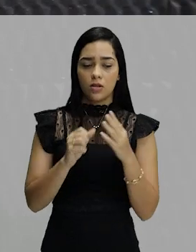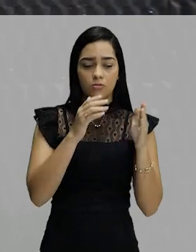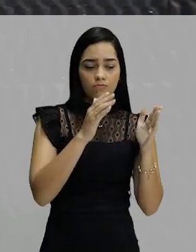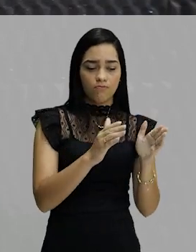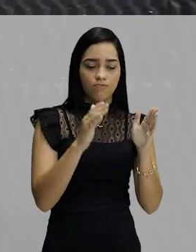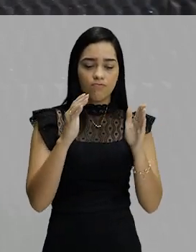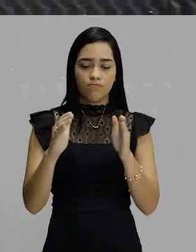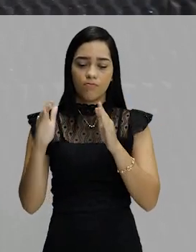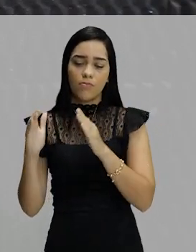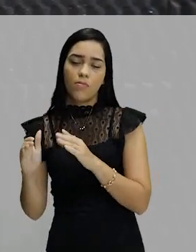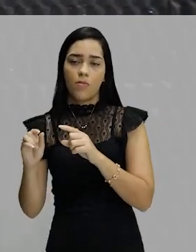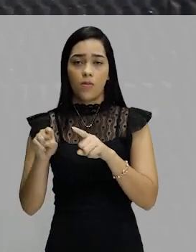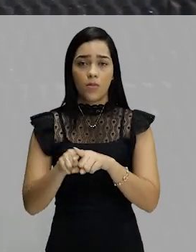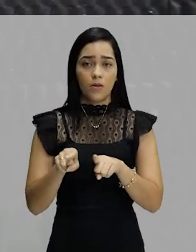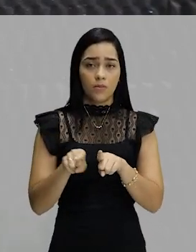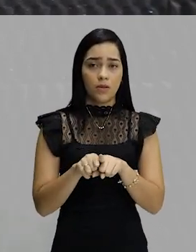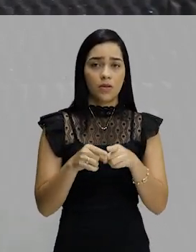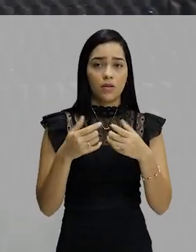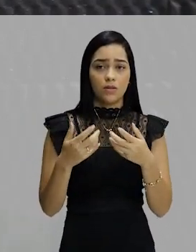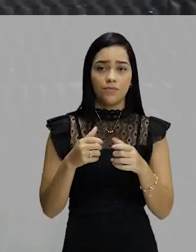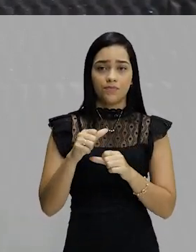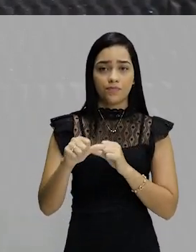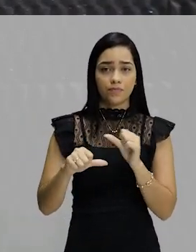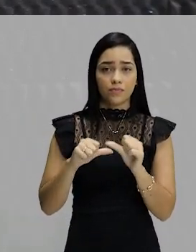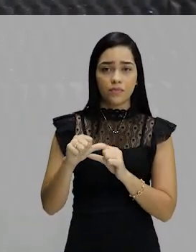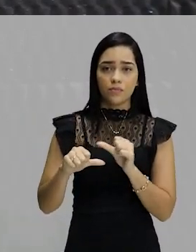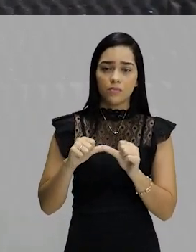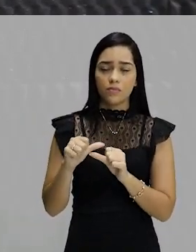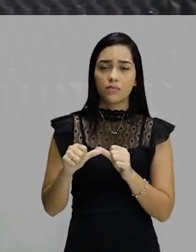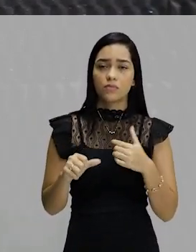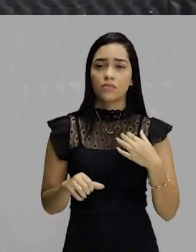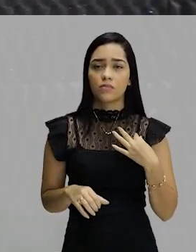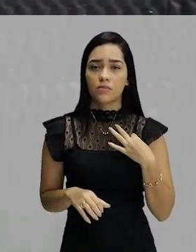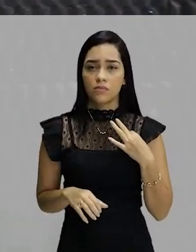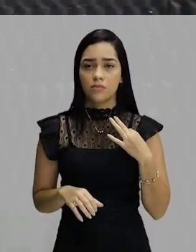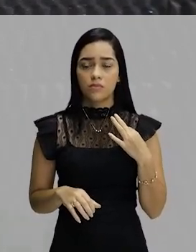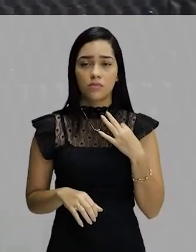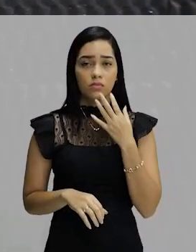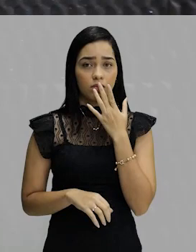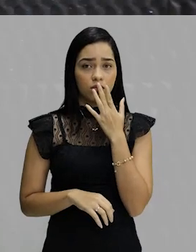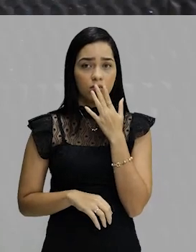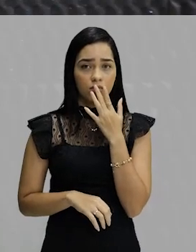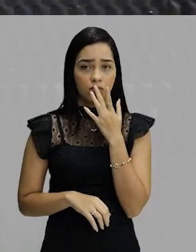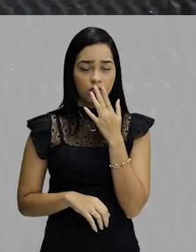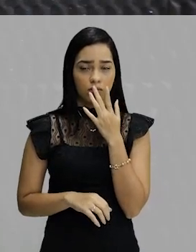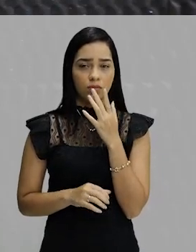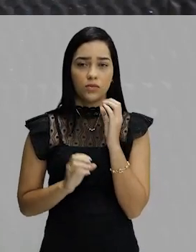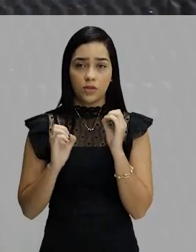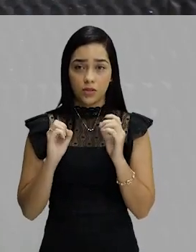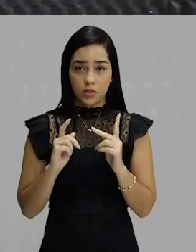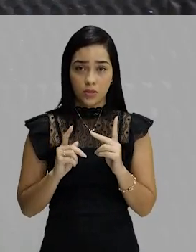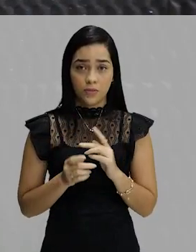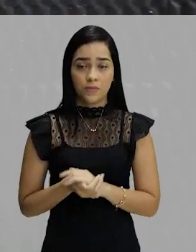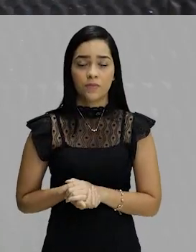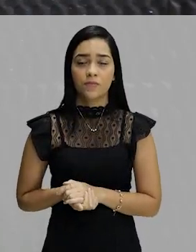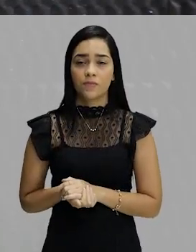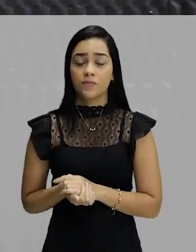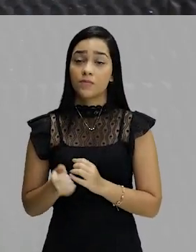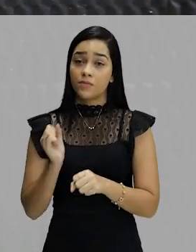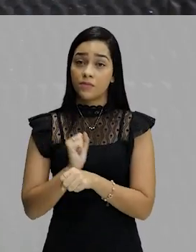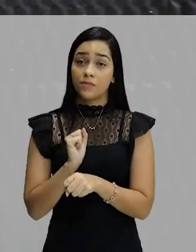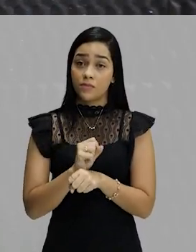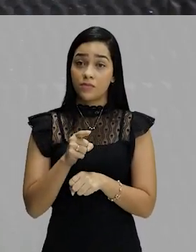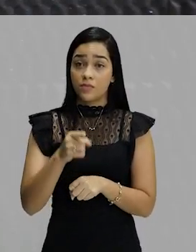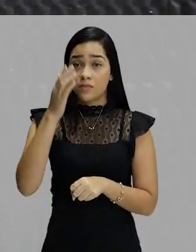posições, cada um deles, e também a troca das camisas, das cores das camisas entre elas. Ok? Espero que